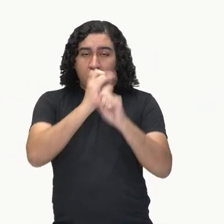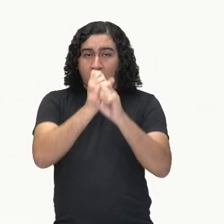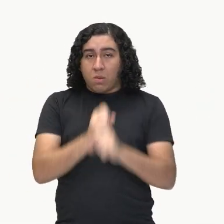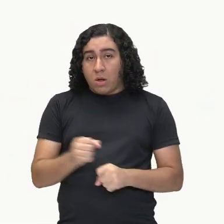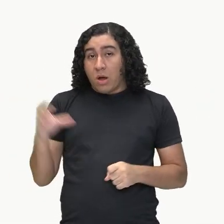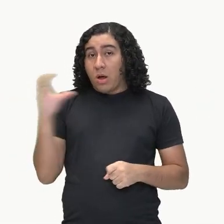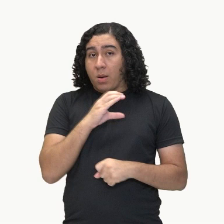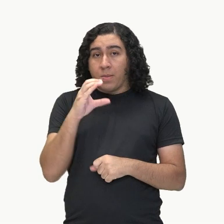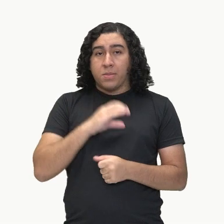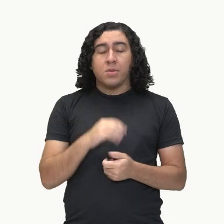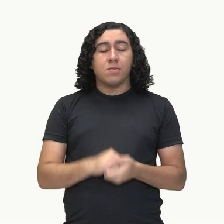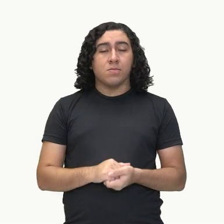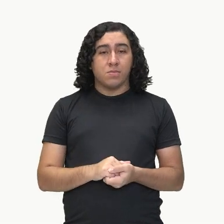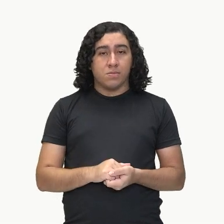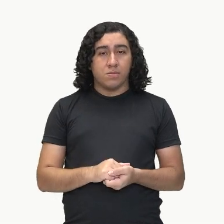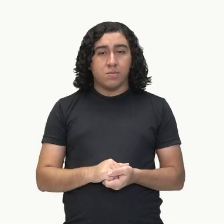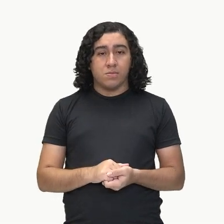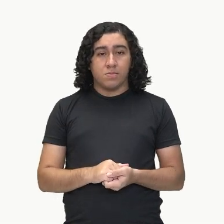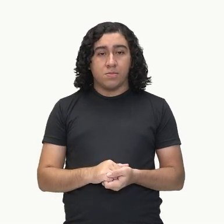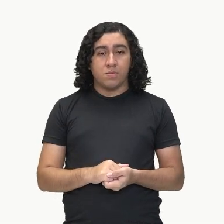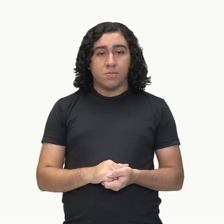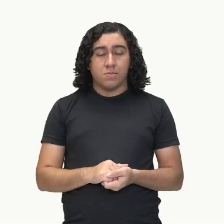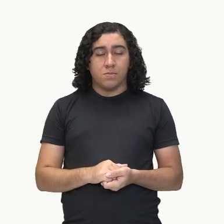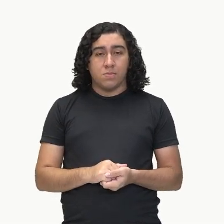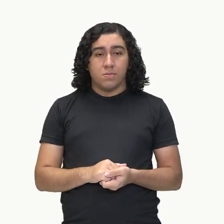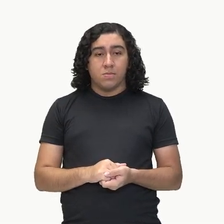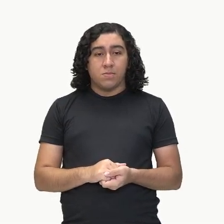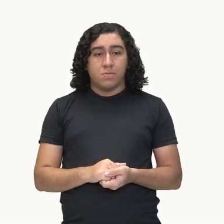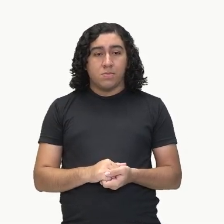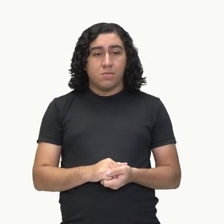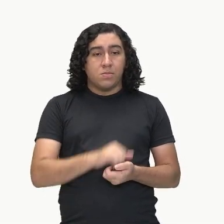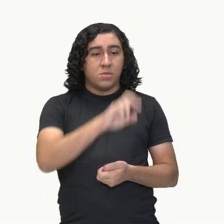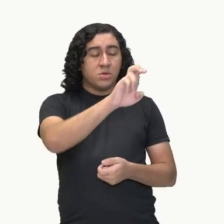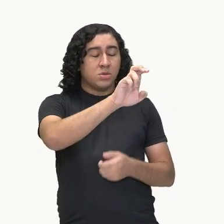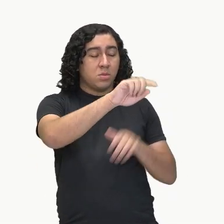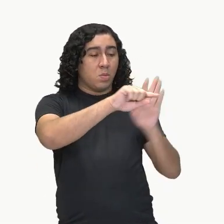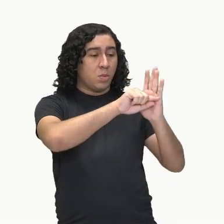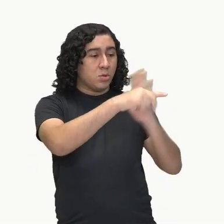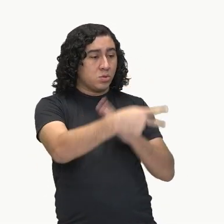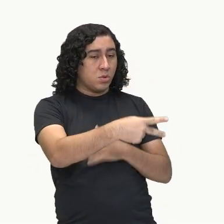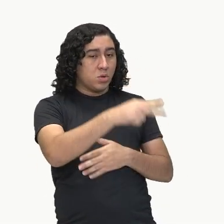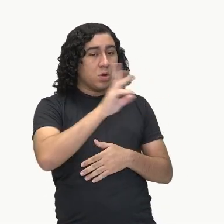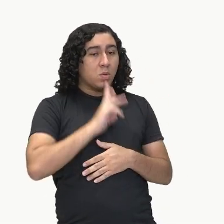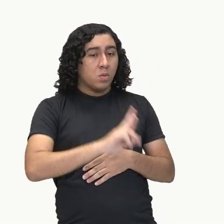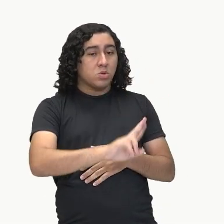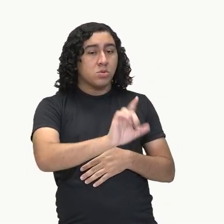rápida, prática. 5 menos 2, nós vamos ter aqui